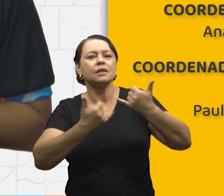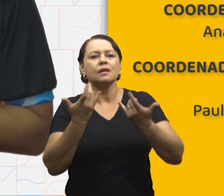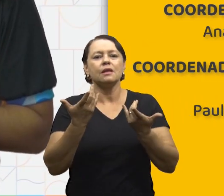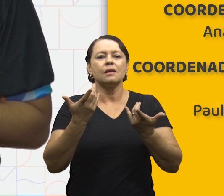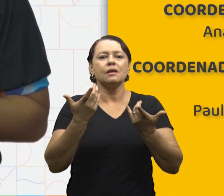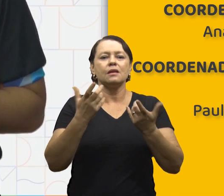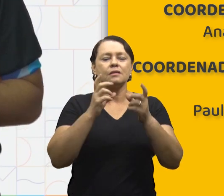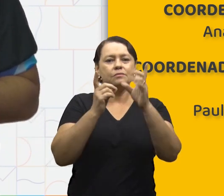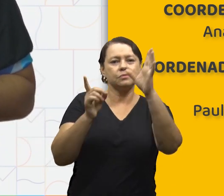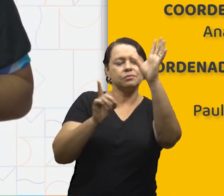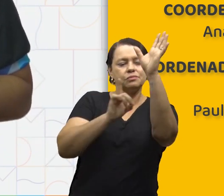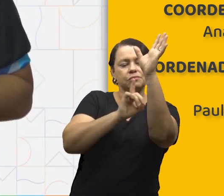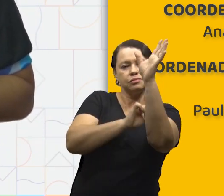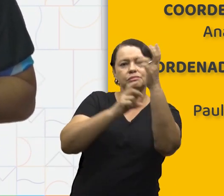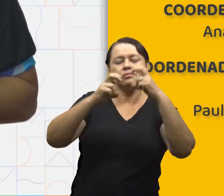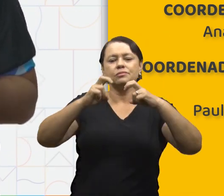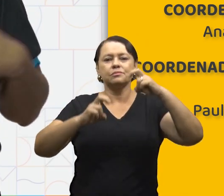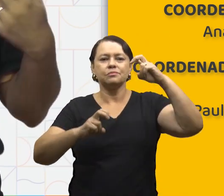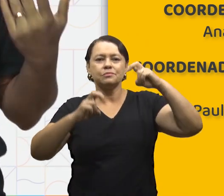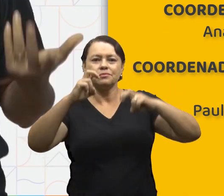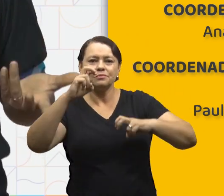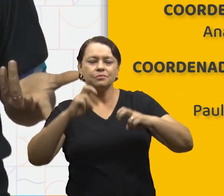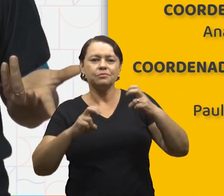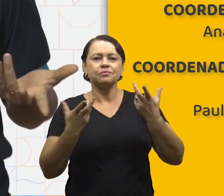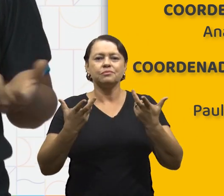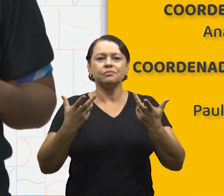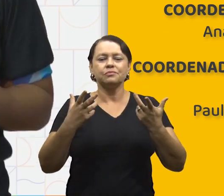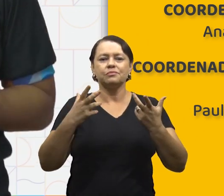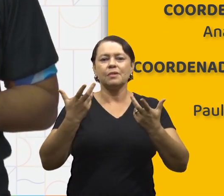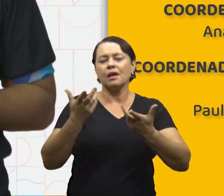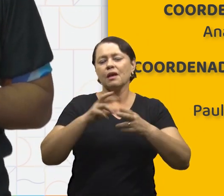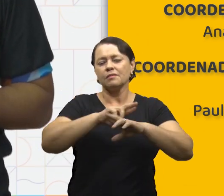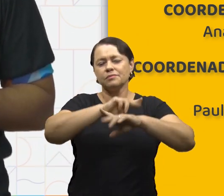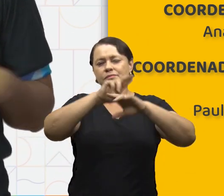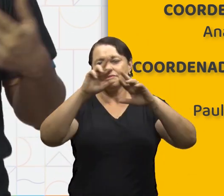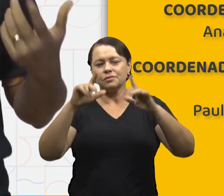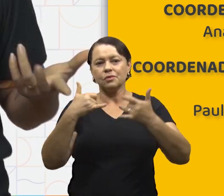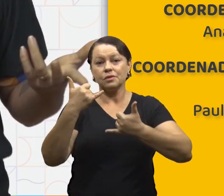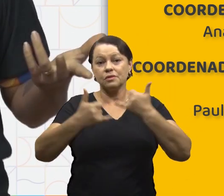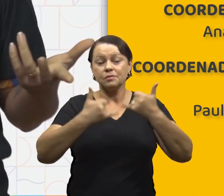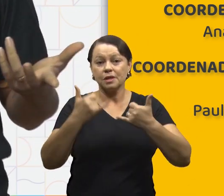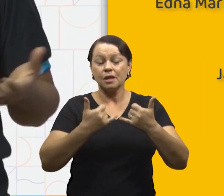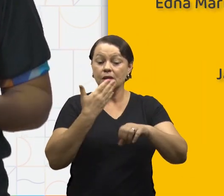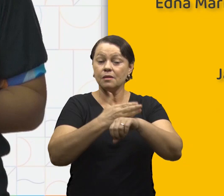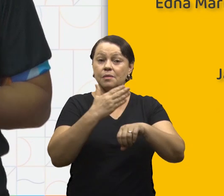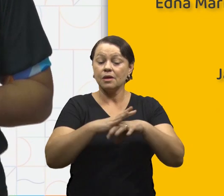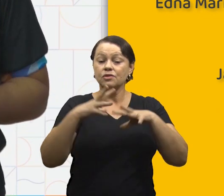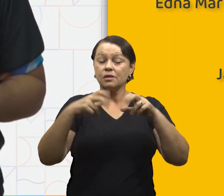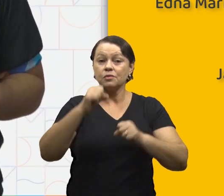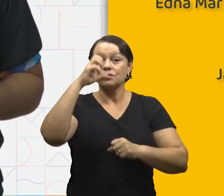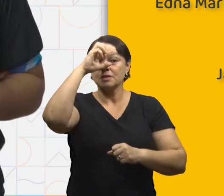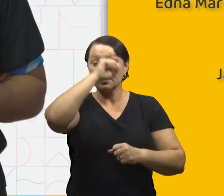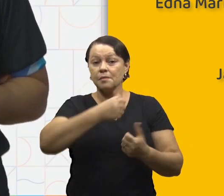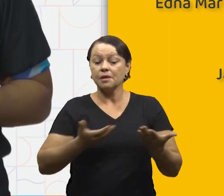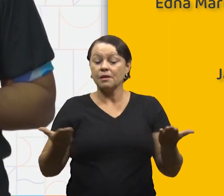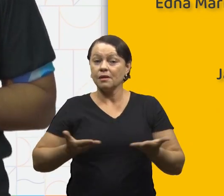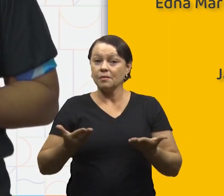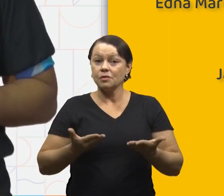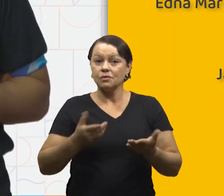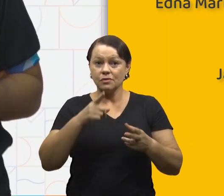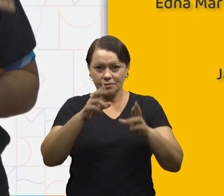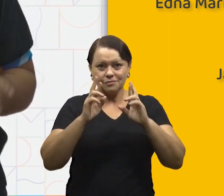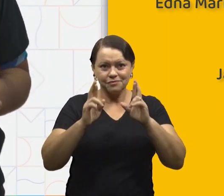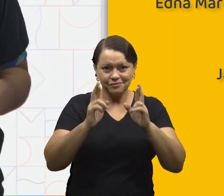esconde-esconde, amarelinha, brincadeira da gangorra e a brincadeira de roda. E, finalmente, praticamos tudo o que aprendemos na hora da